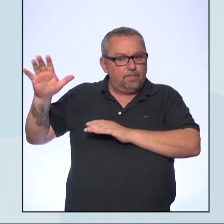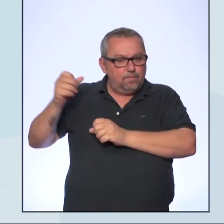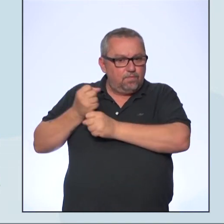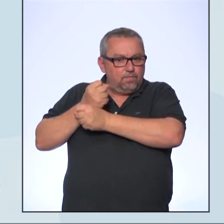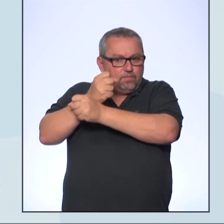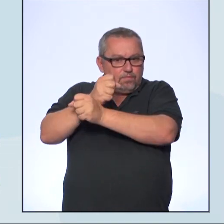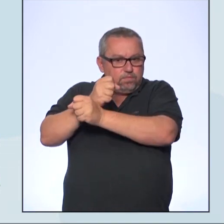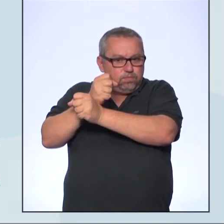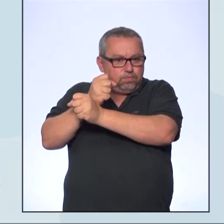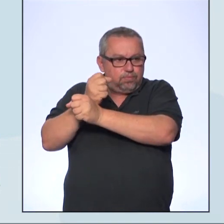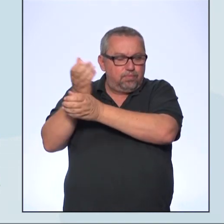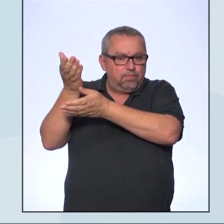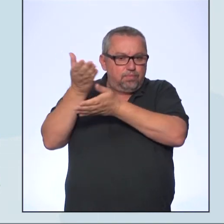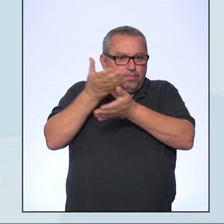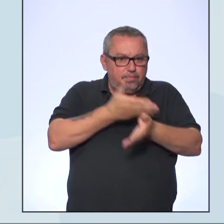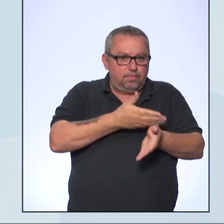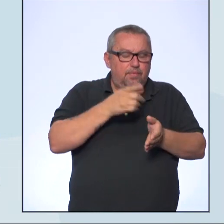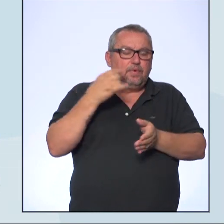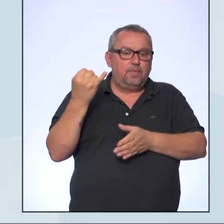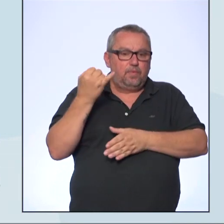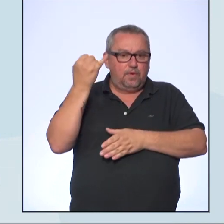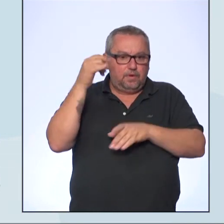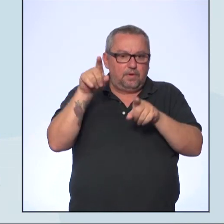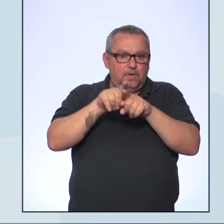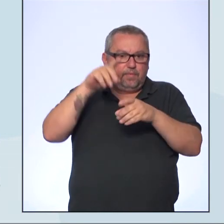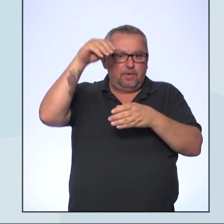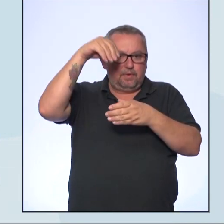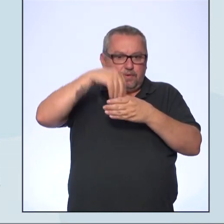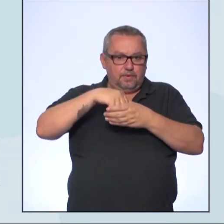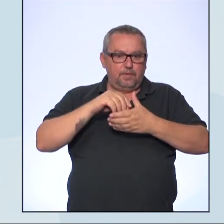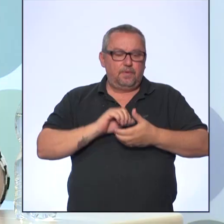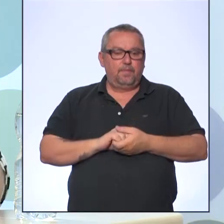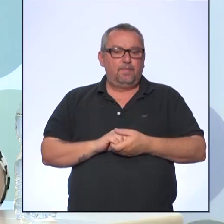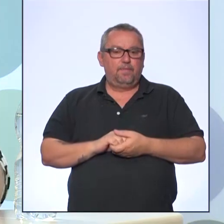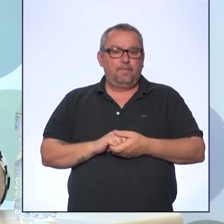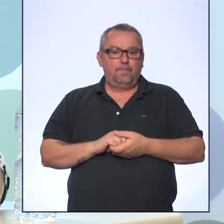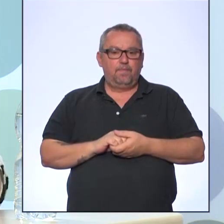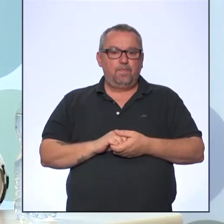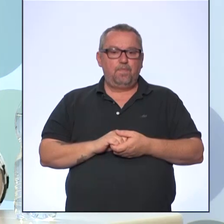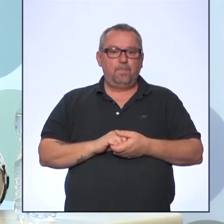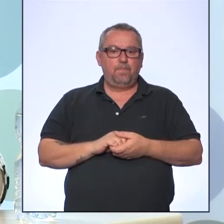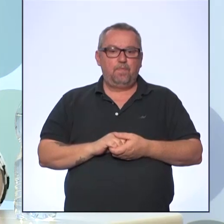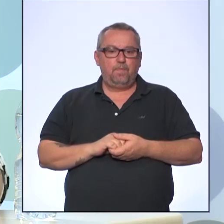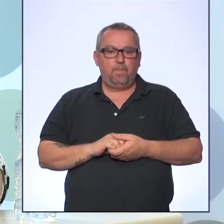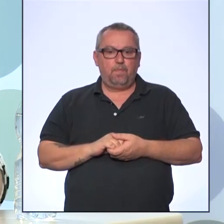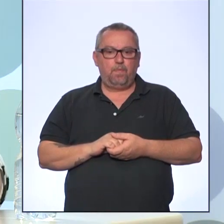escravizados na América. Um cara super importante dentro desse contexto também. Tudo bem?